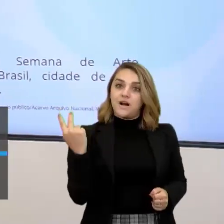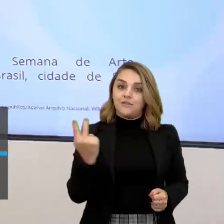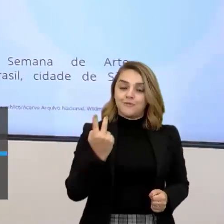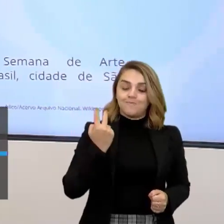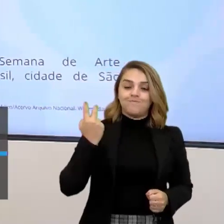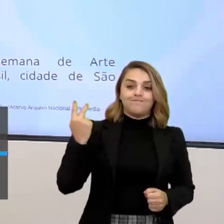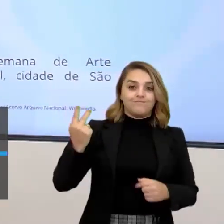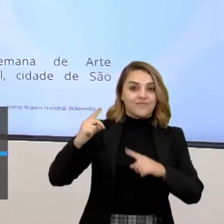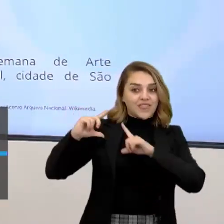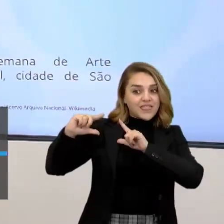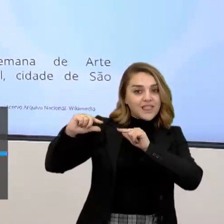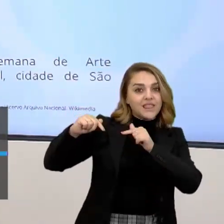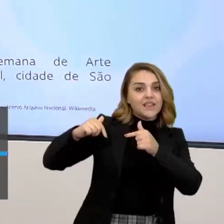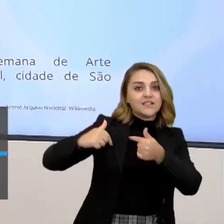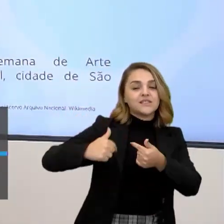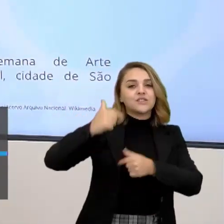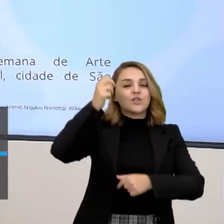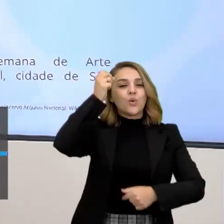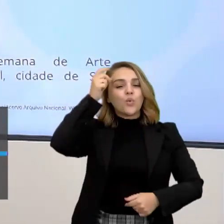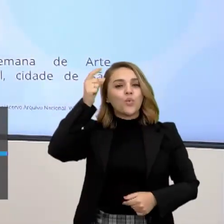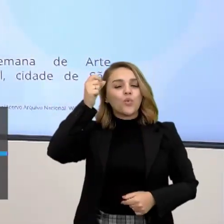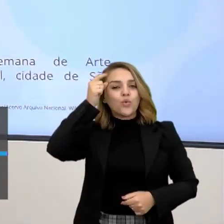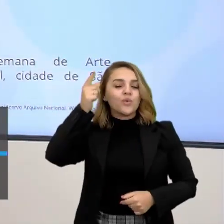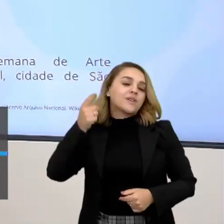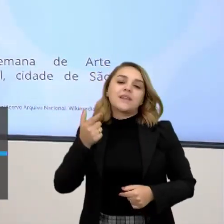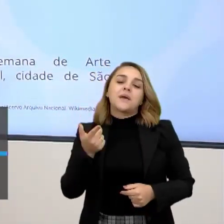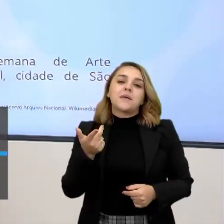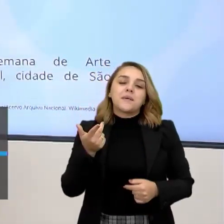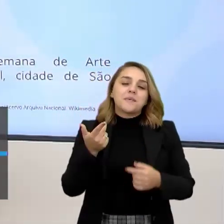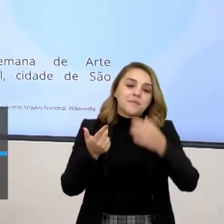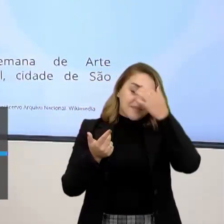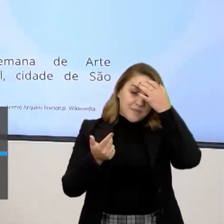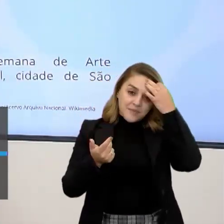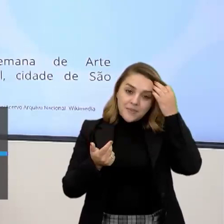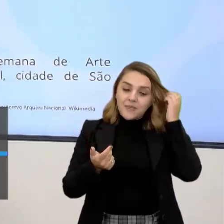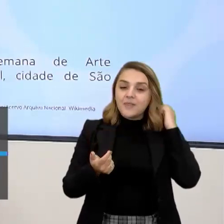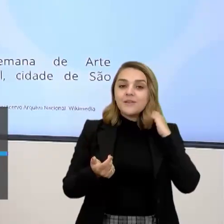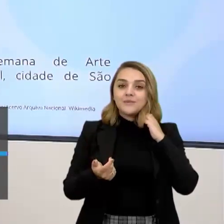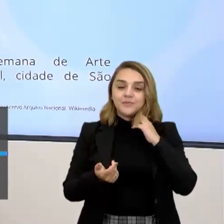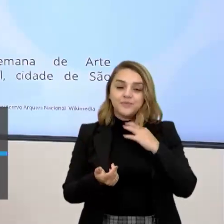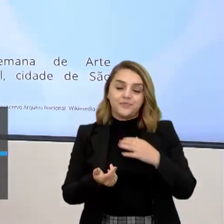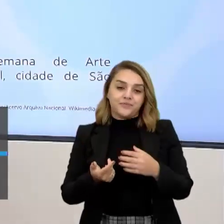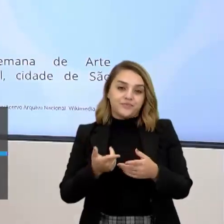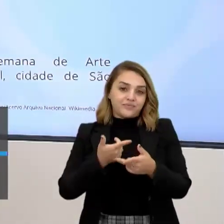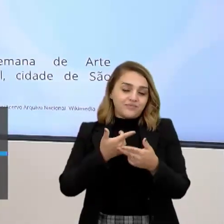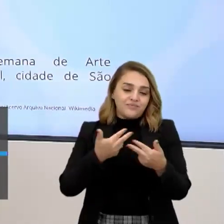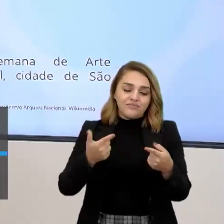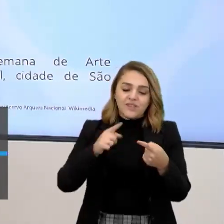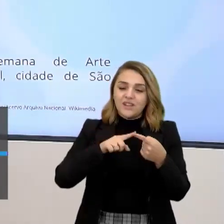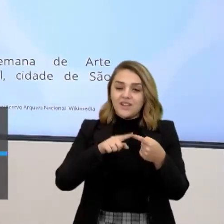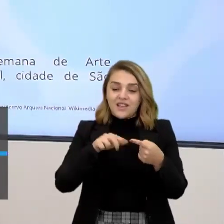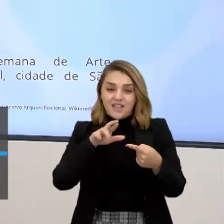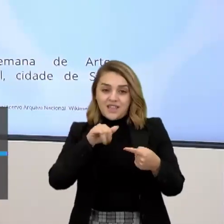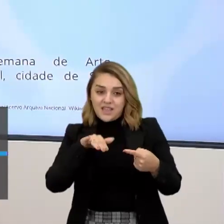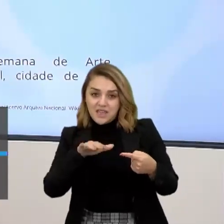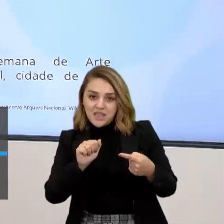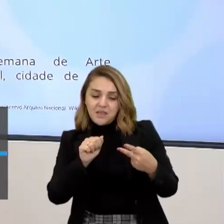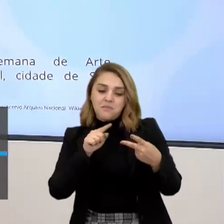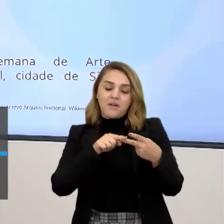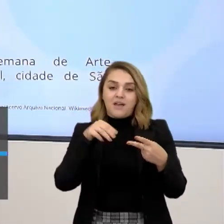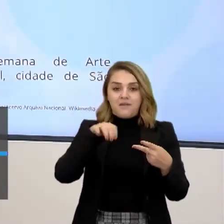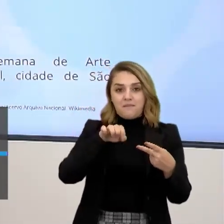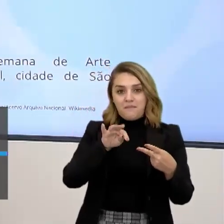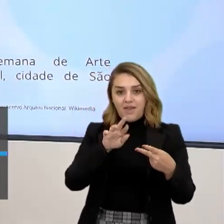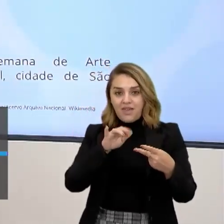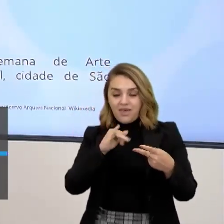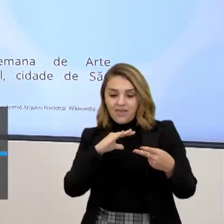tradicional. Aquela cultura, sabe, as armas e os barões assinalados, com métrica, com rima, com tudo isso, que